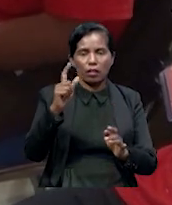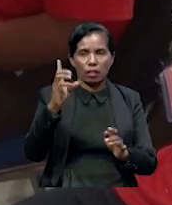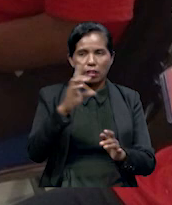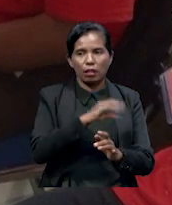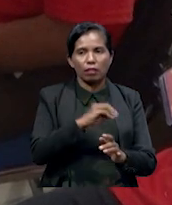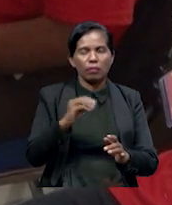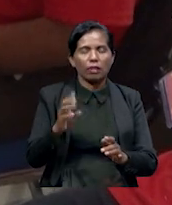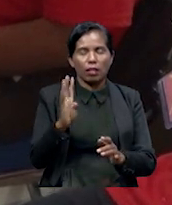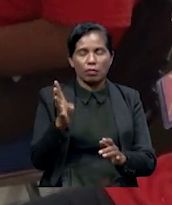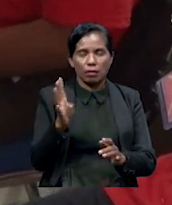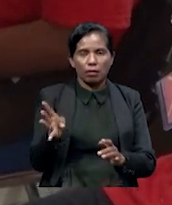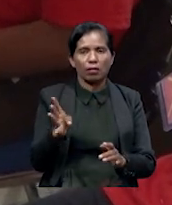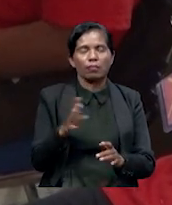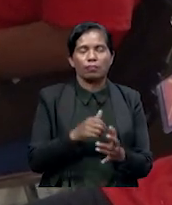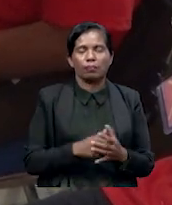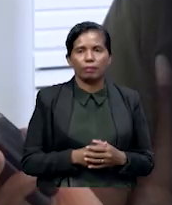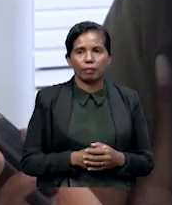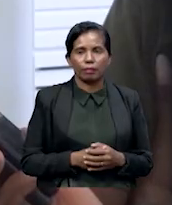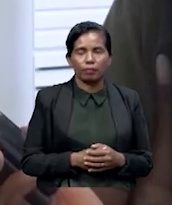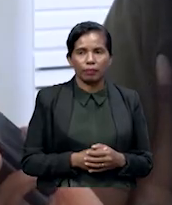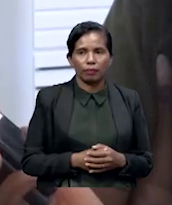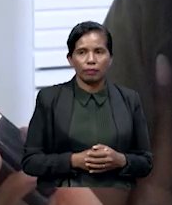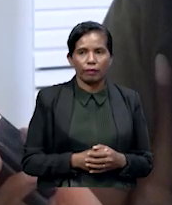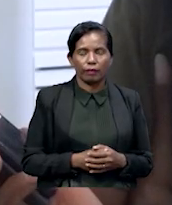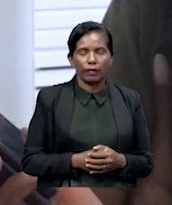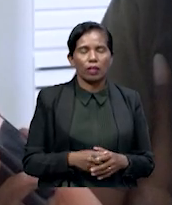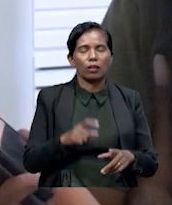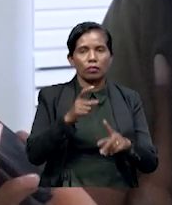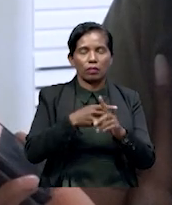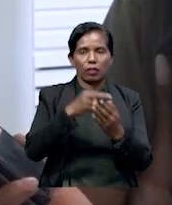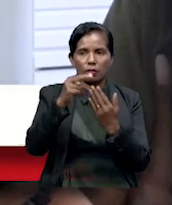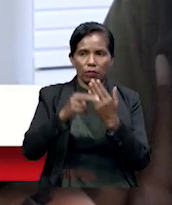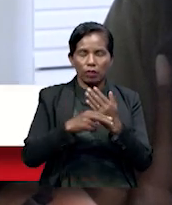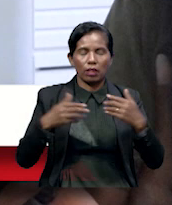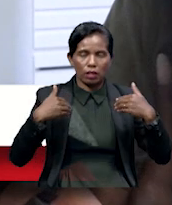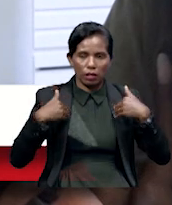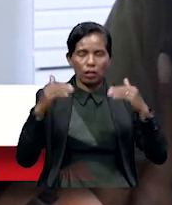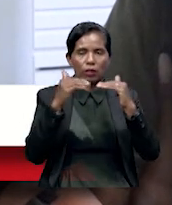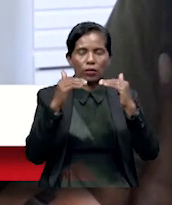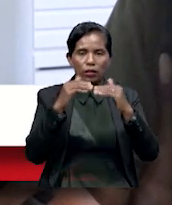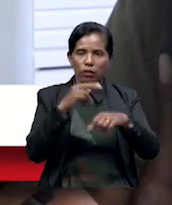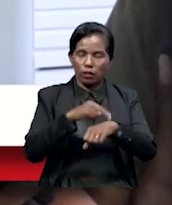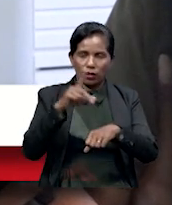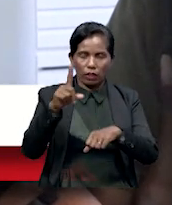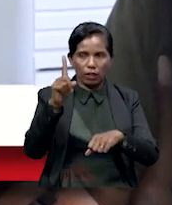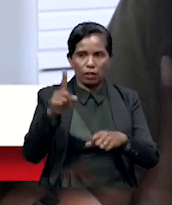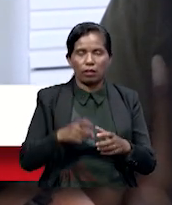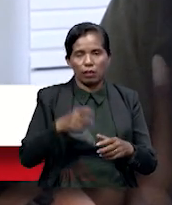dala hatnu resingwalu. Não, novembro né, se ia a Conferência Nacional.